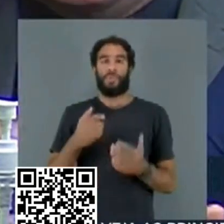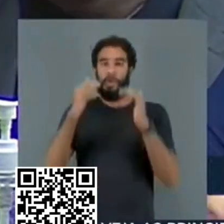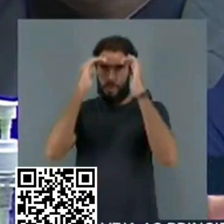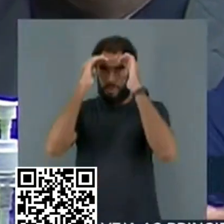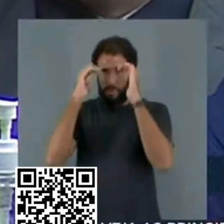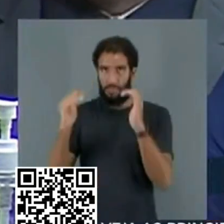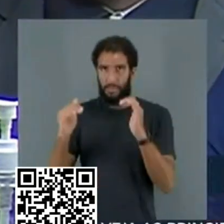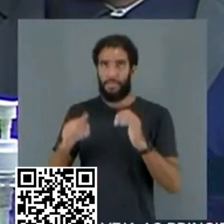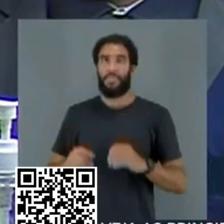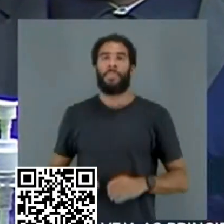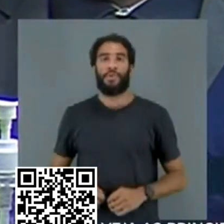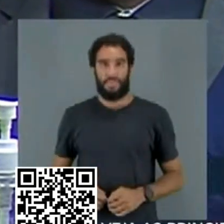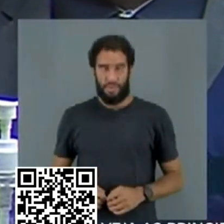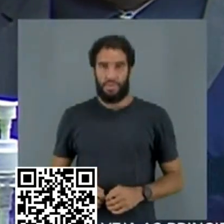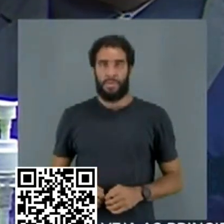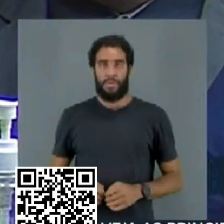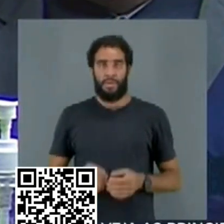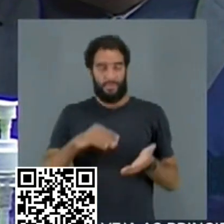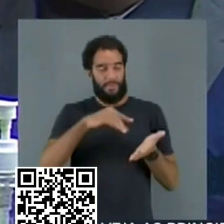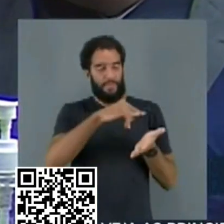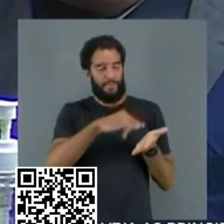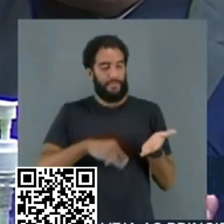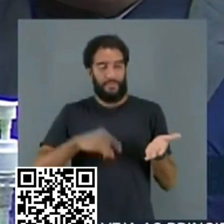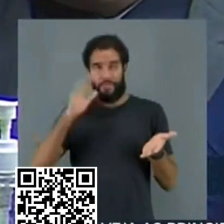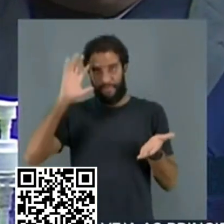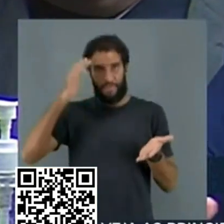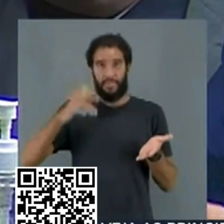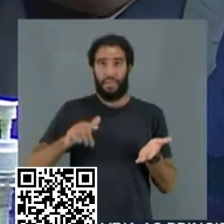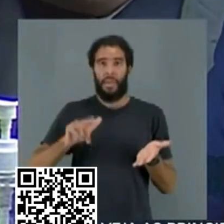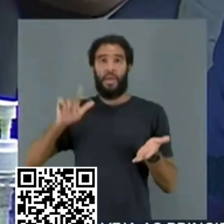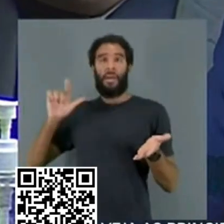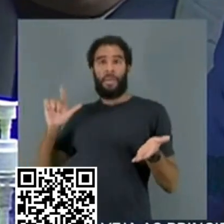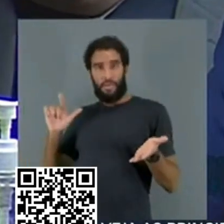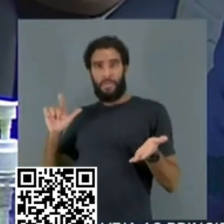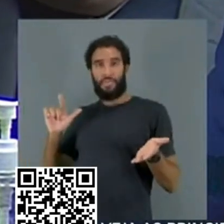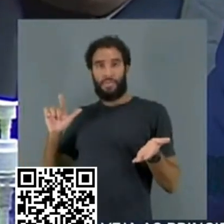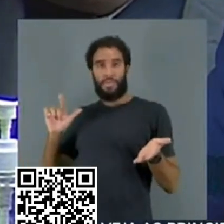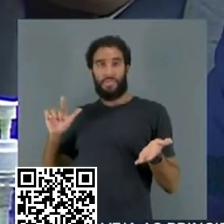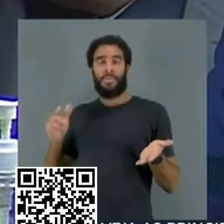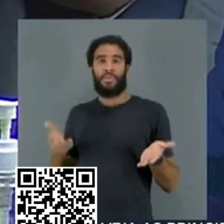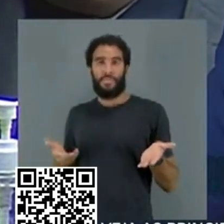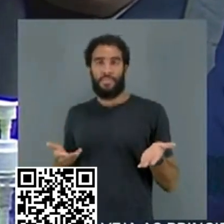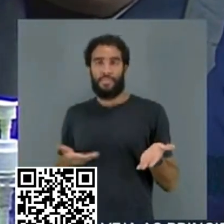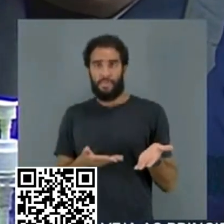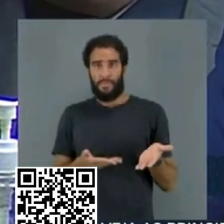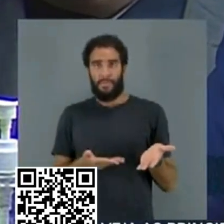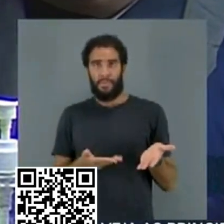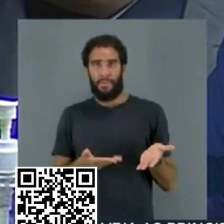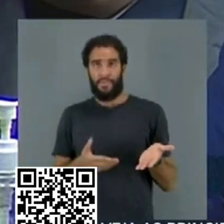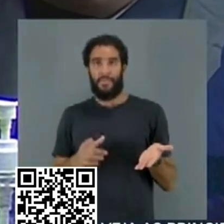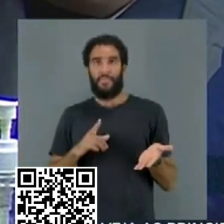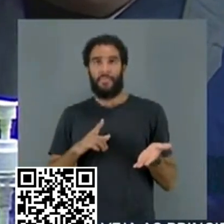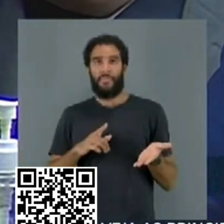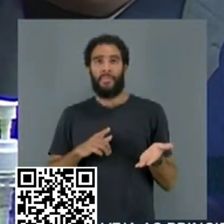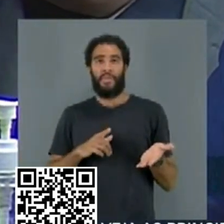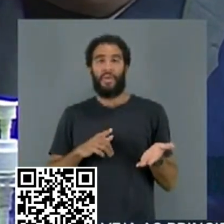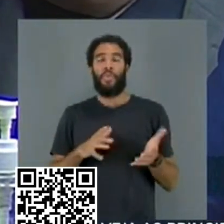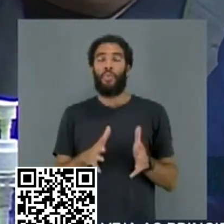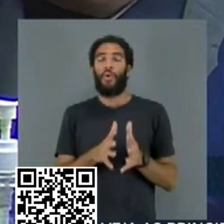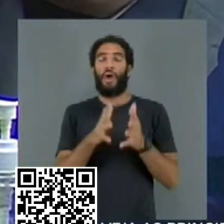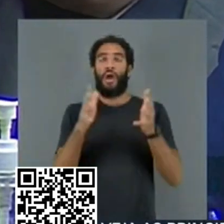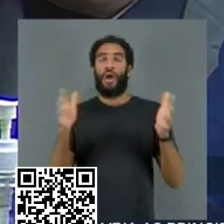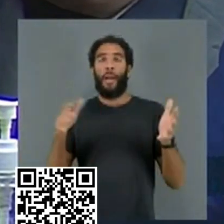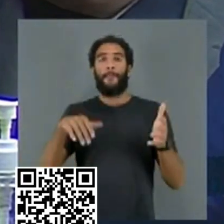né, daquela decisão anterior, agora com uma abrangência um pouco